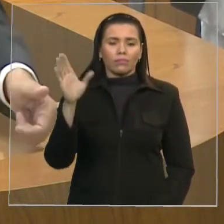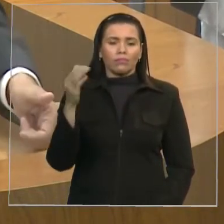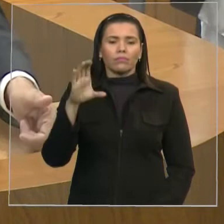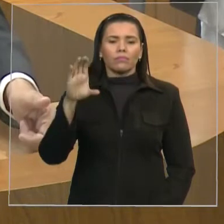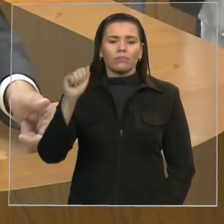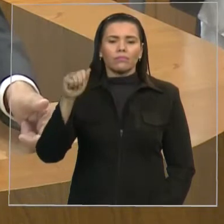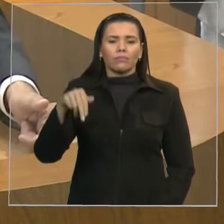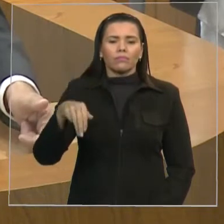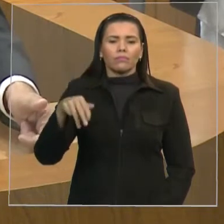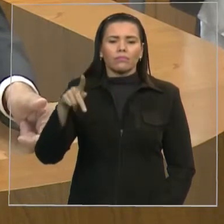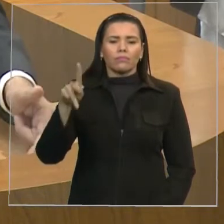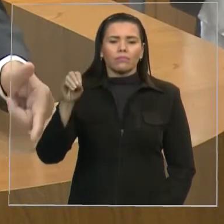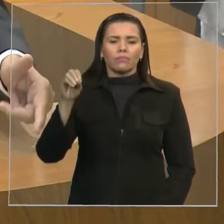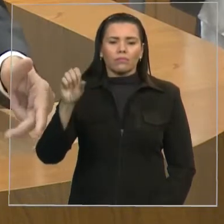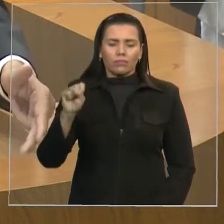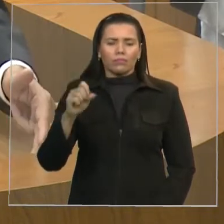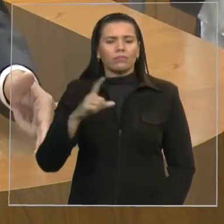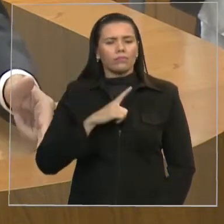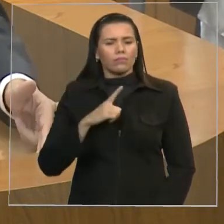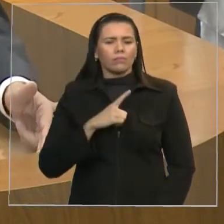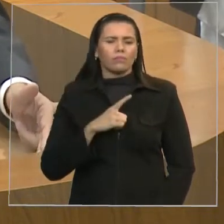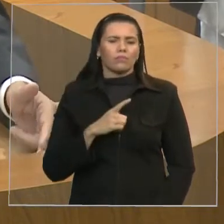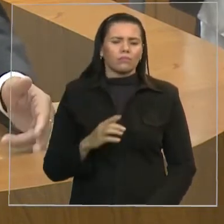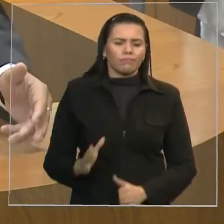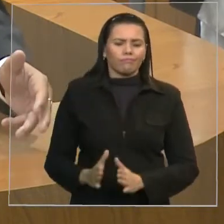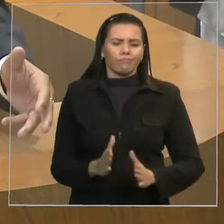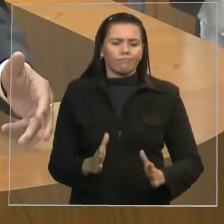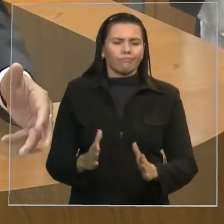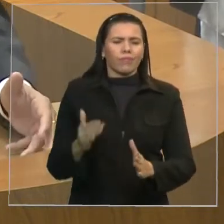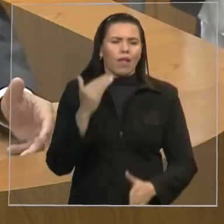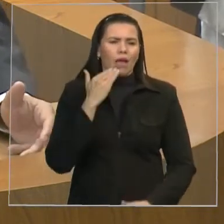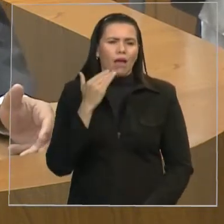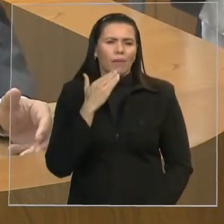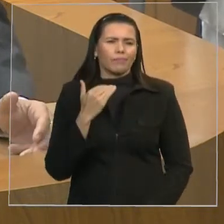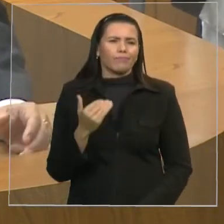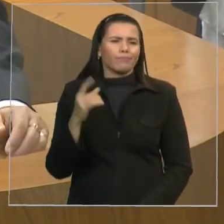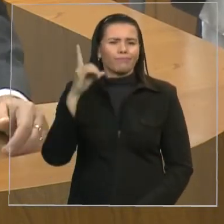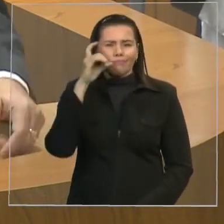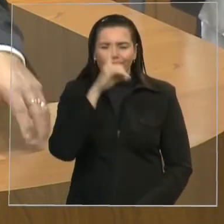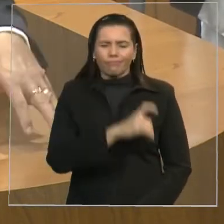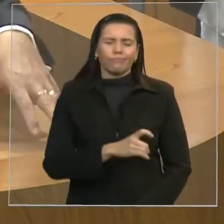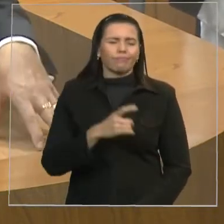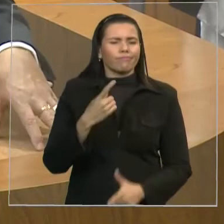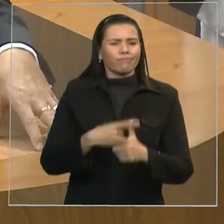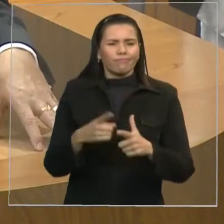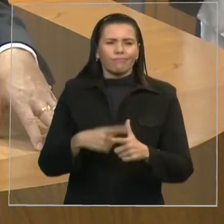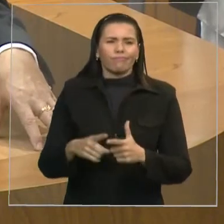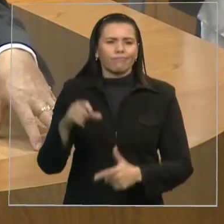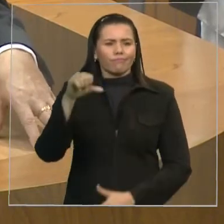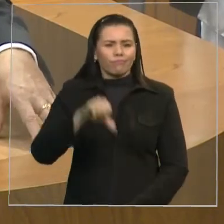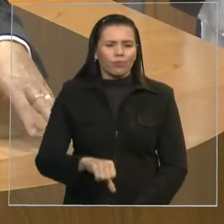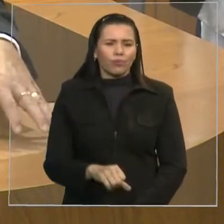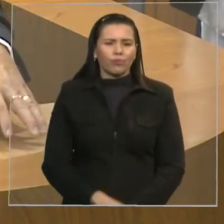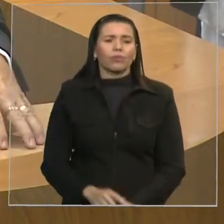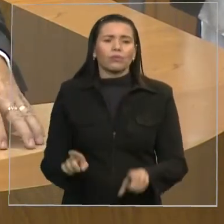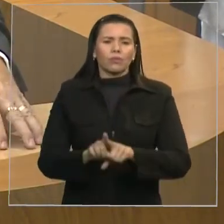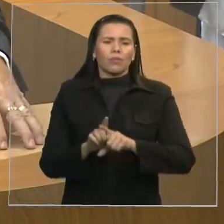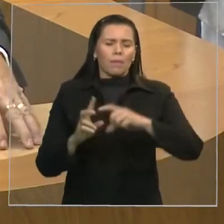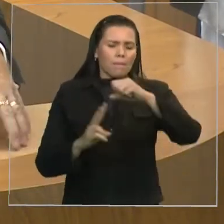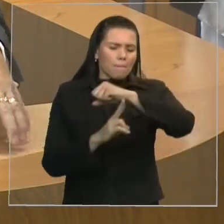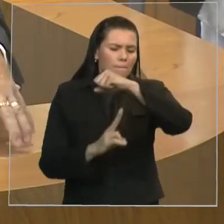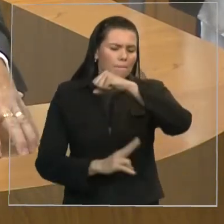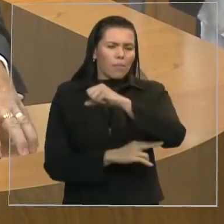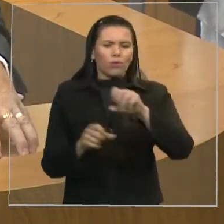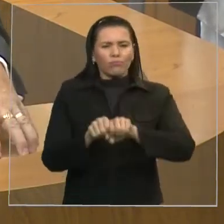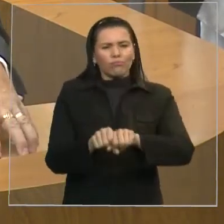onde temos estradas esburacadas, com difícil acesso, com difícil deslocamento, com pontes que estão